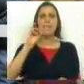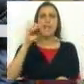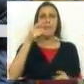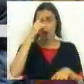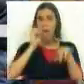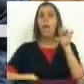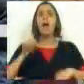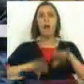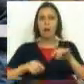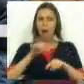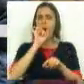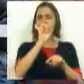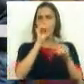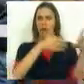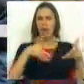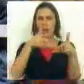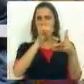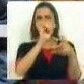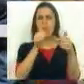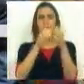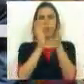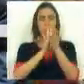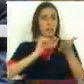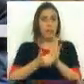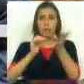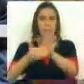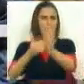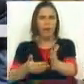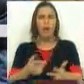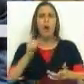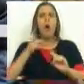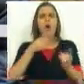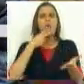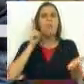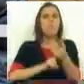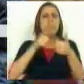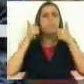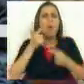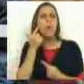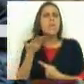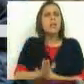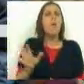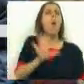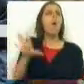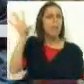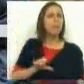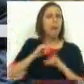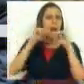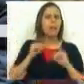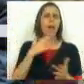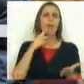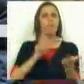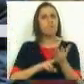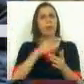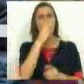em causa essa sua deriva por tudo examinar? Qual é o bom motivo e o bom estudo internacional que o credibiliza